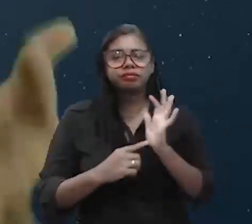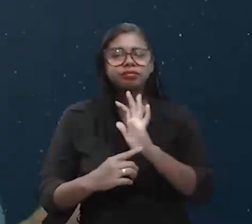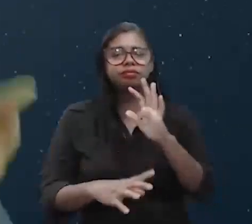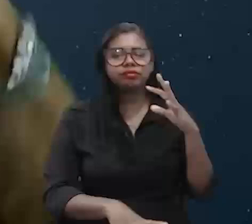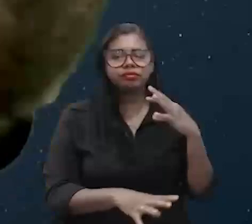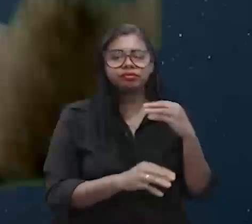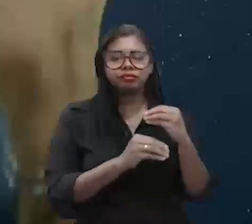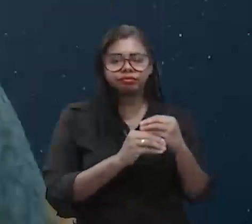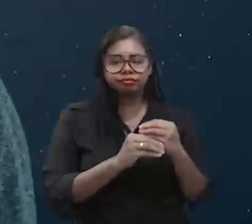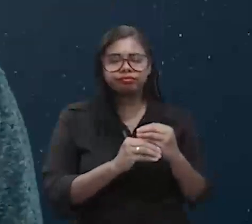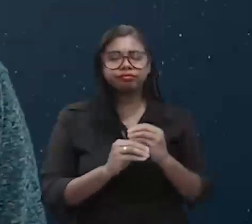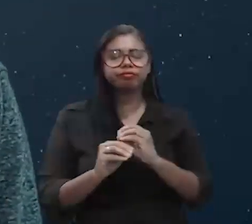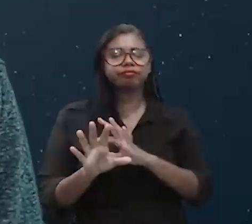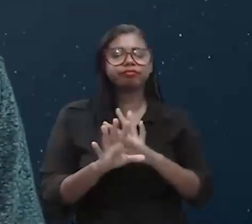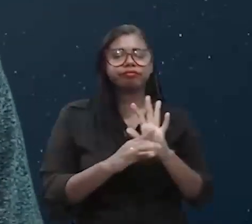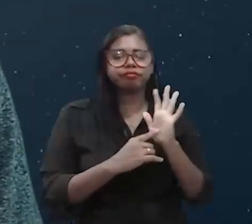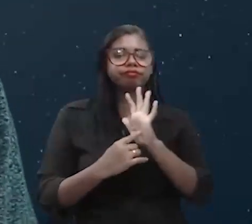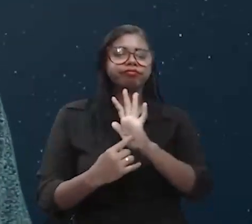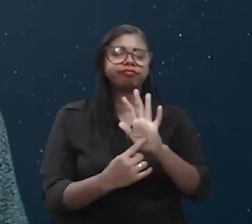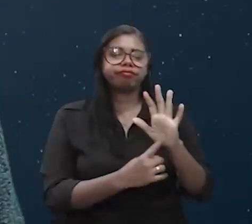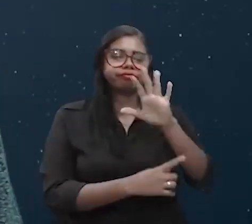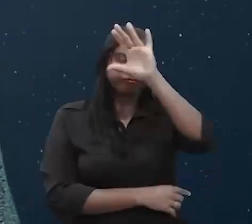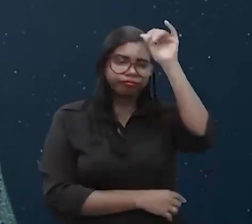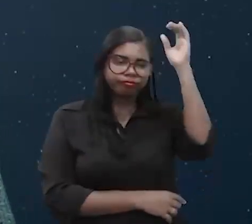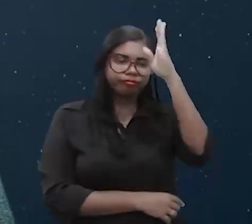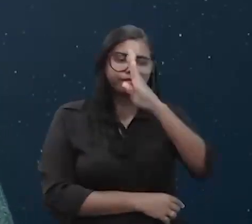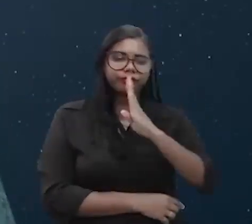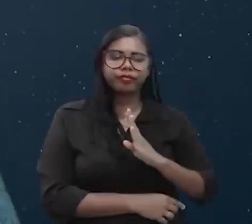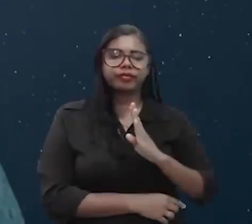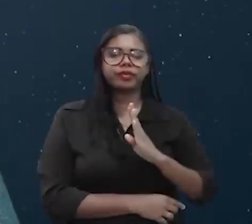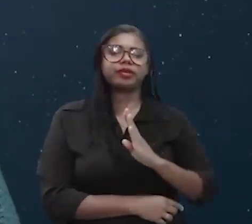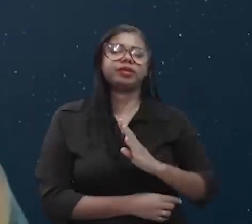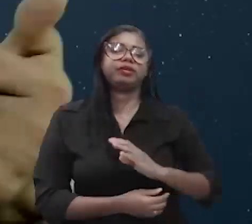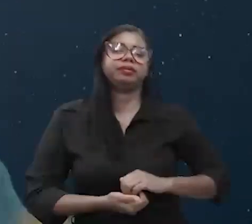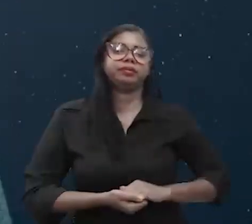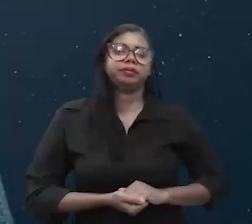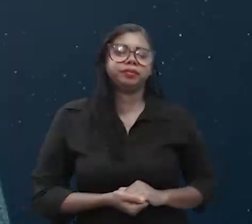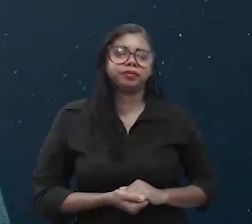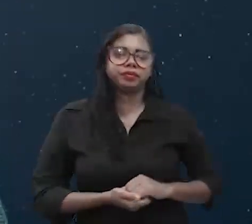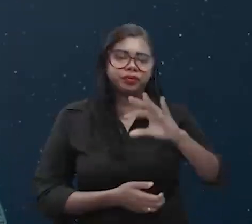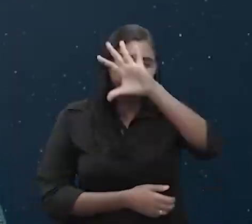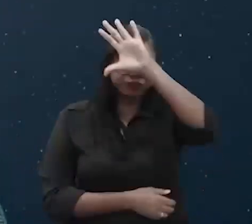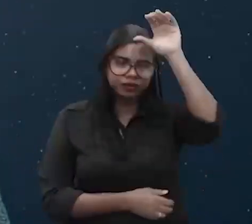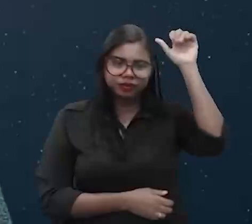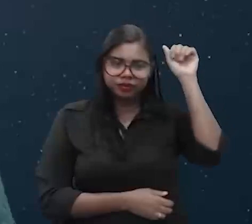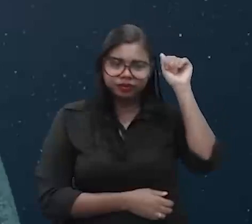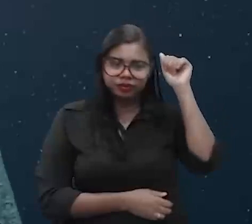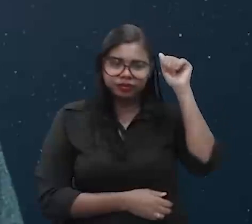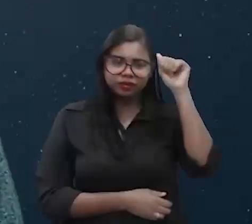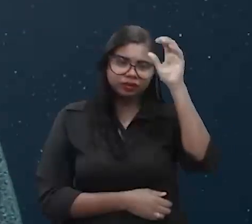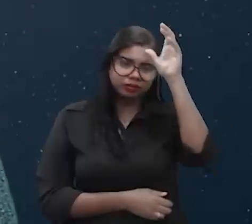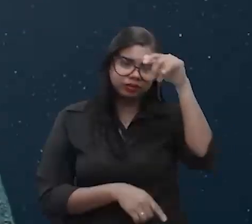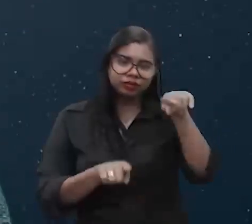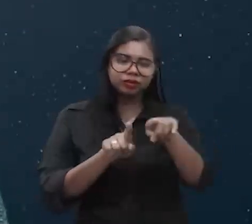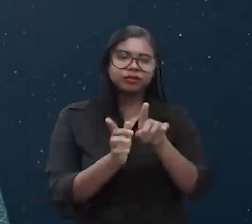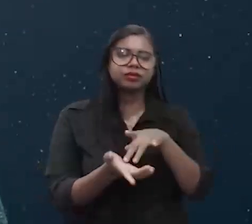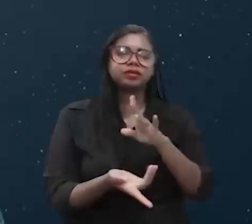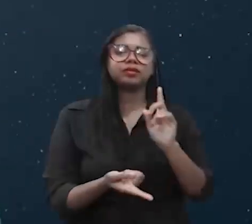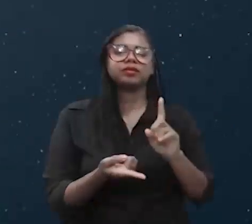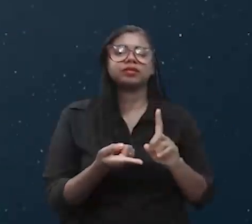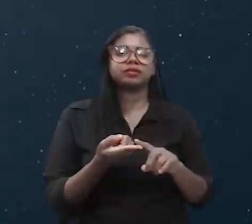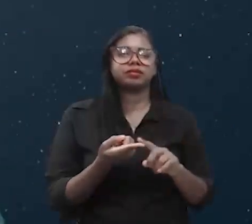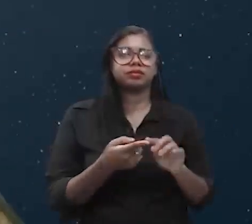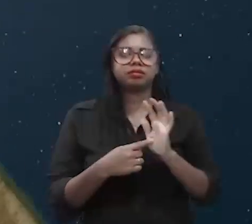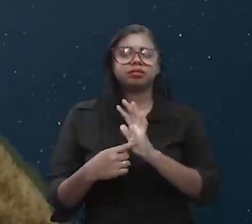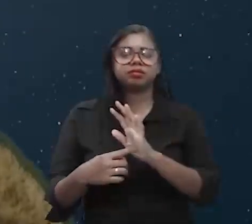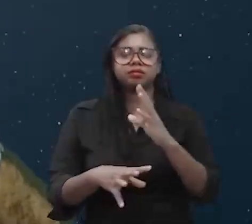da Amazônia brasileira e a Amazônia do Peru, né? Então, como engenheiro, deixou obras valiosas, como topógrafo, mas